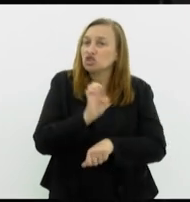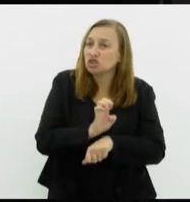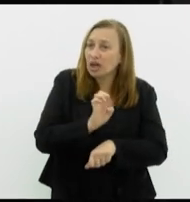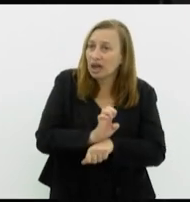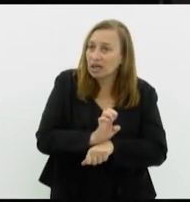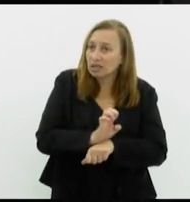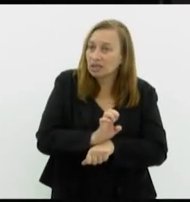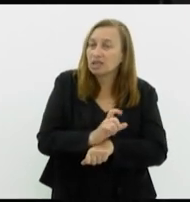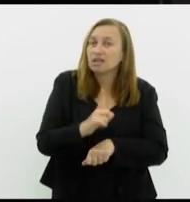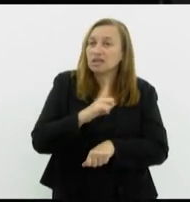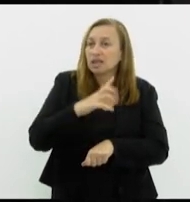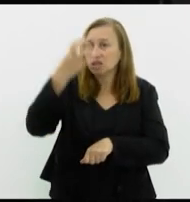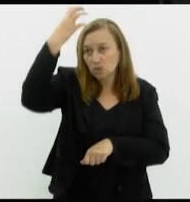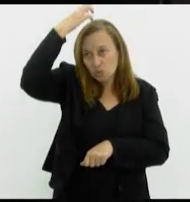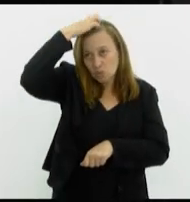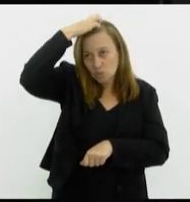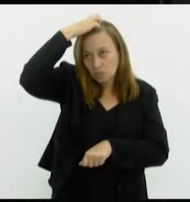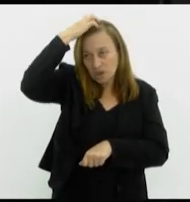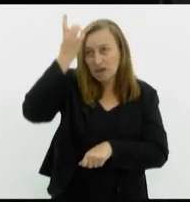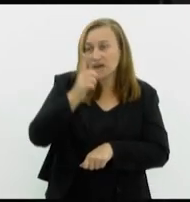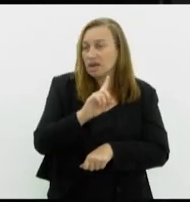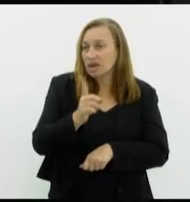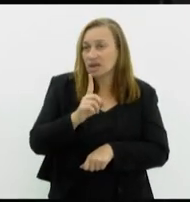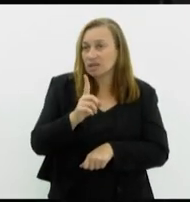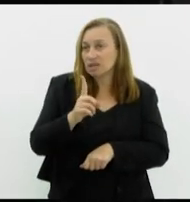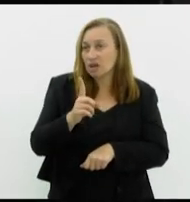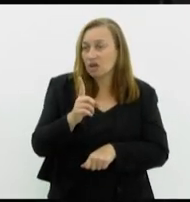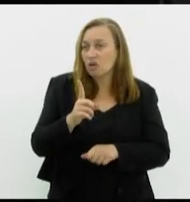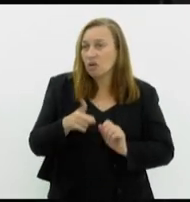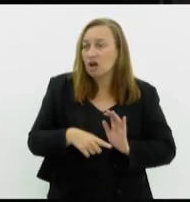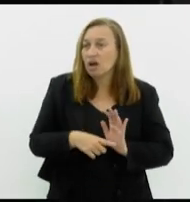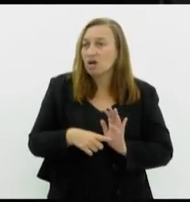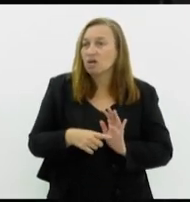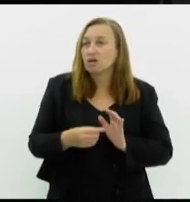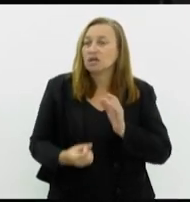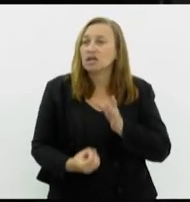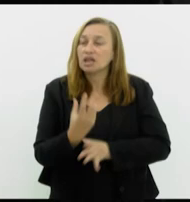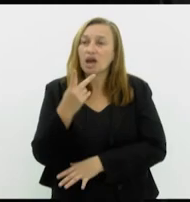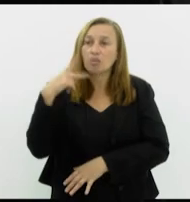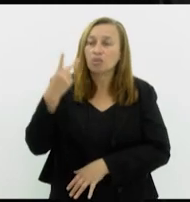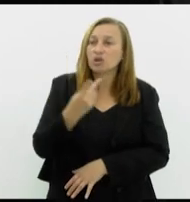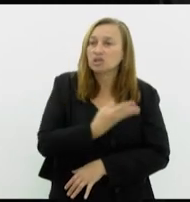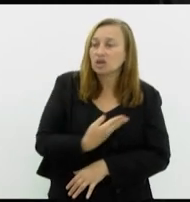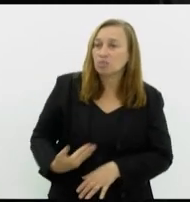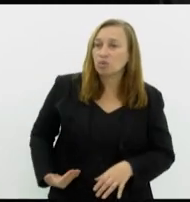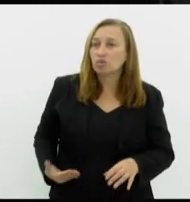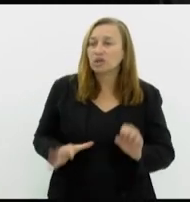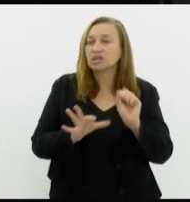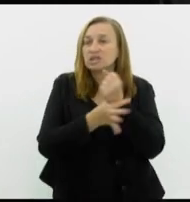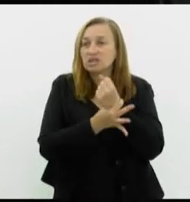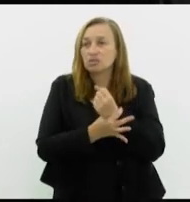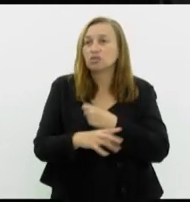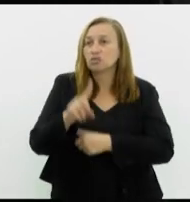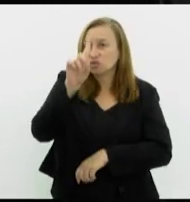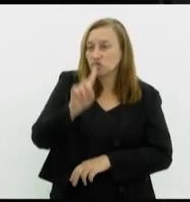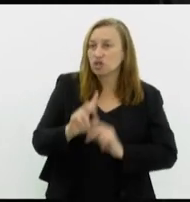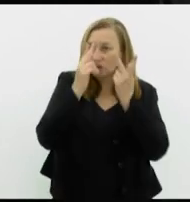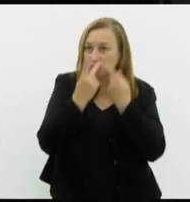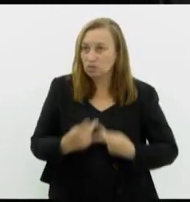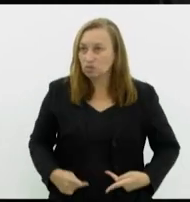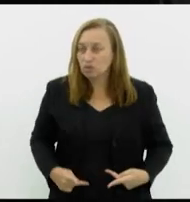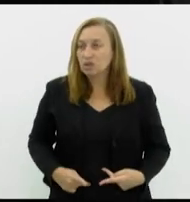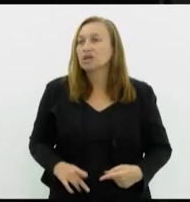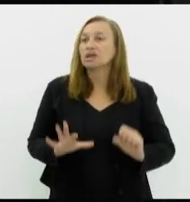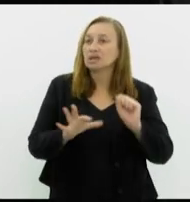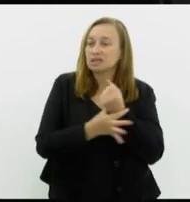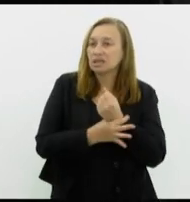de culpado em não viabilizar uma política pública de segurança que assegure os direitos humanos e a